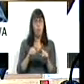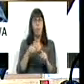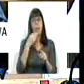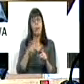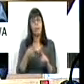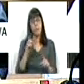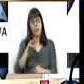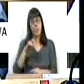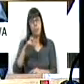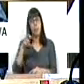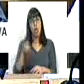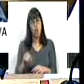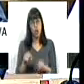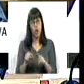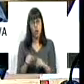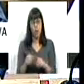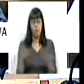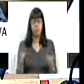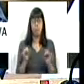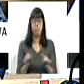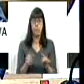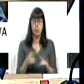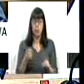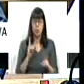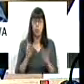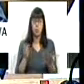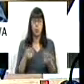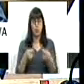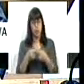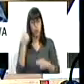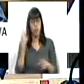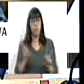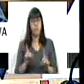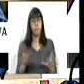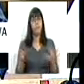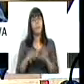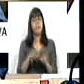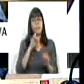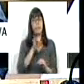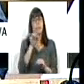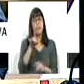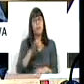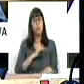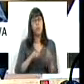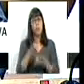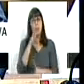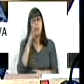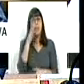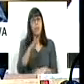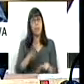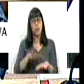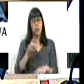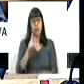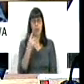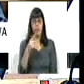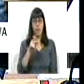a injustiça micro. E isso não é necessariamente incompatível e prende-se com a questão que o Sr. Deputado colocou a propósito